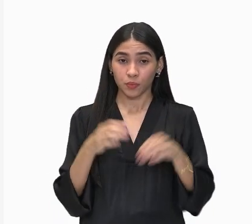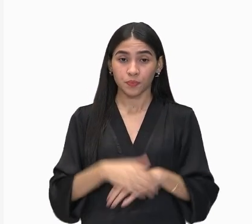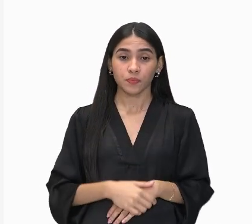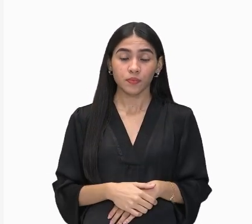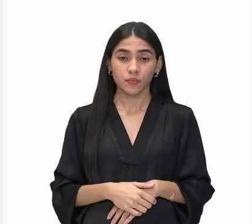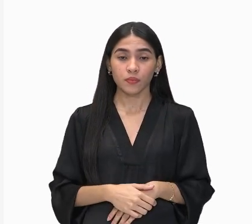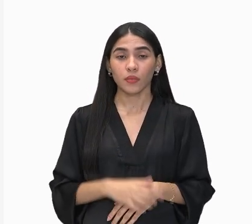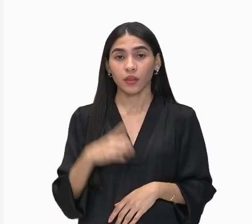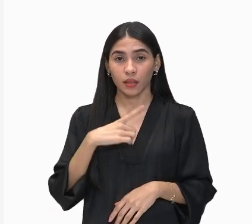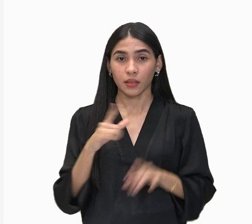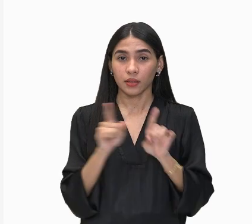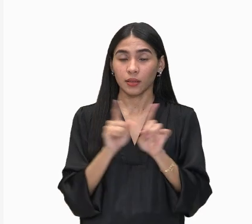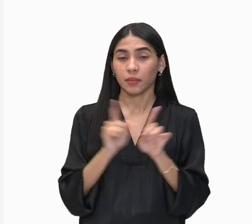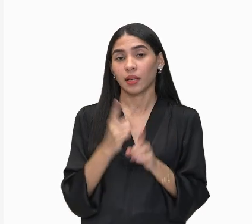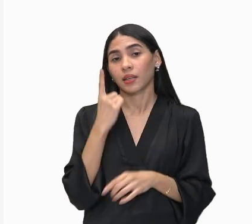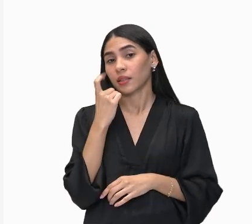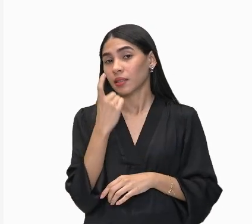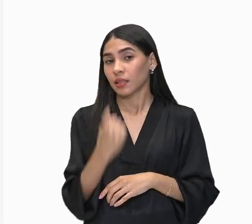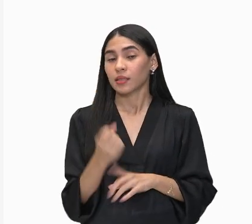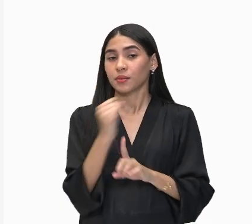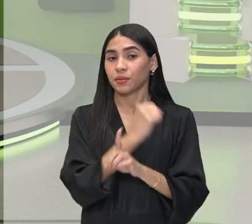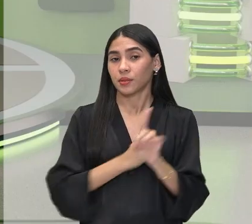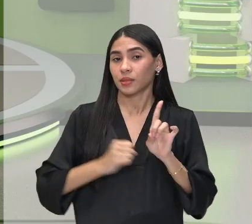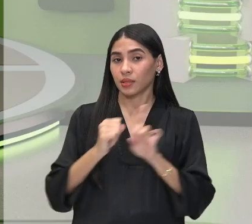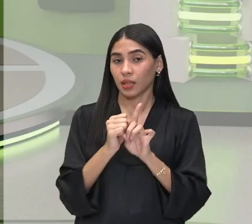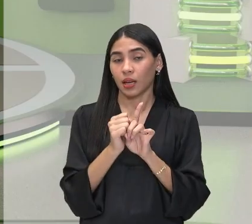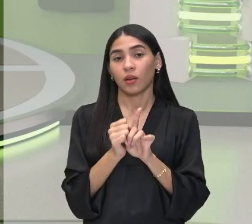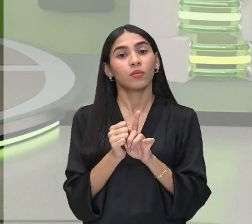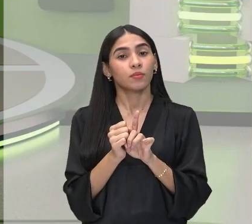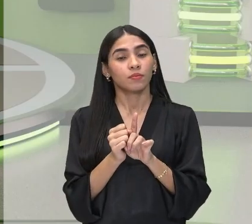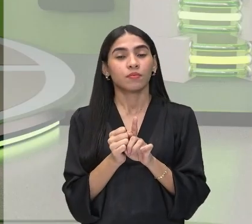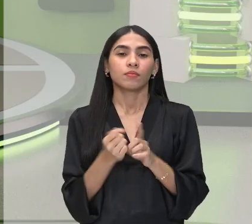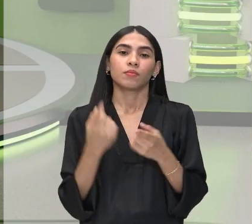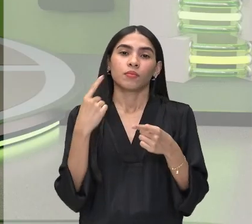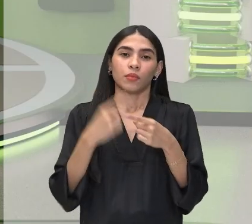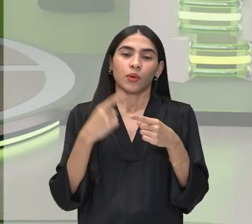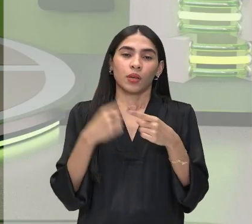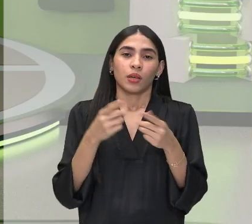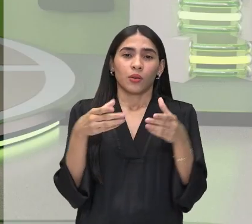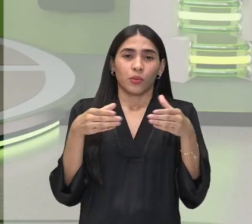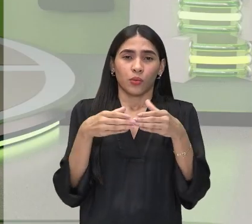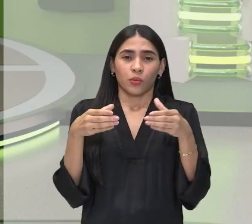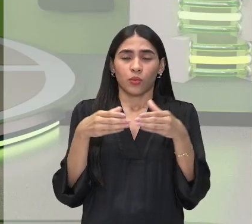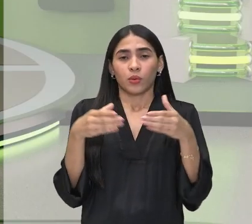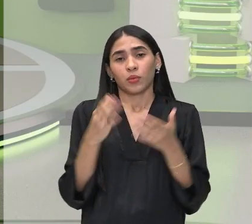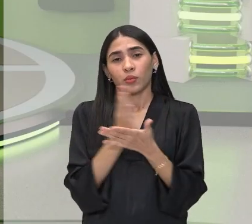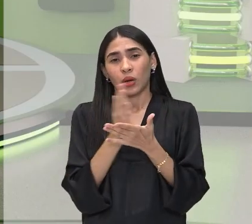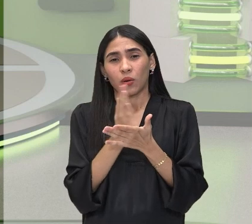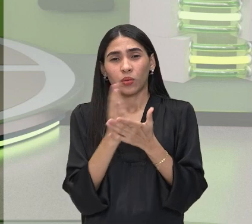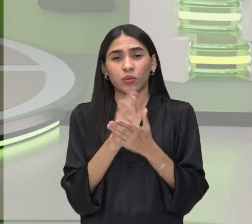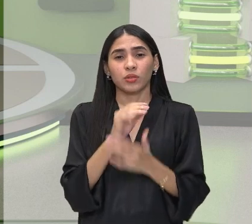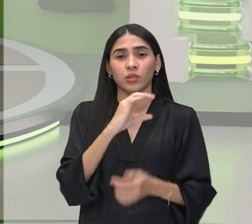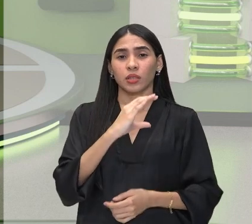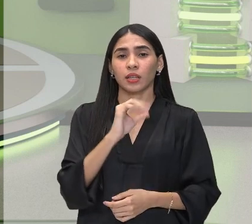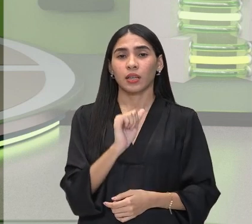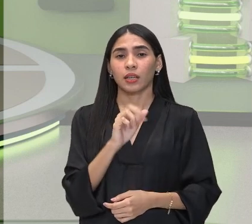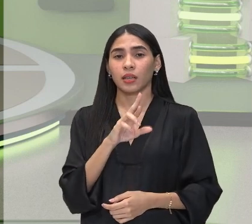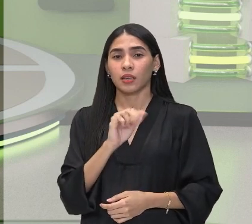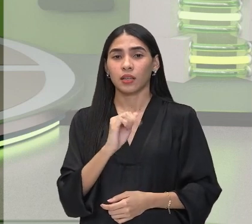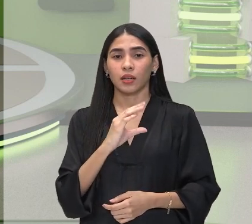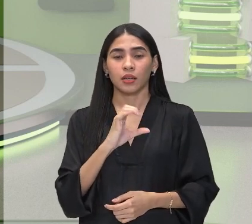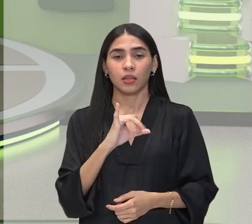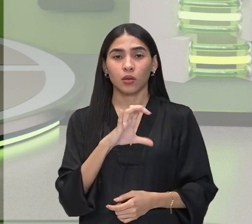que existe também um interesse social, um interesse ecológico, uma vez que algumas espécies de caracóis estão dentro